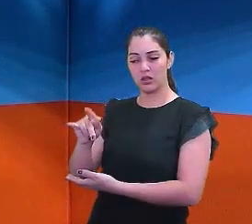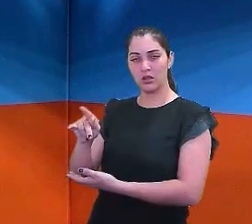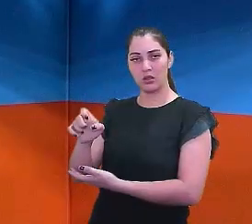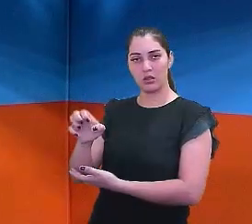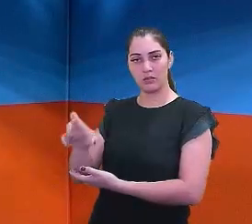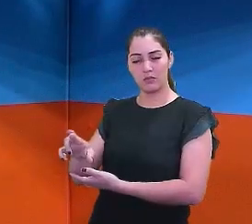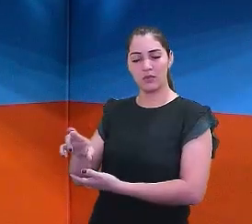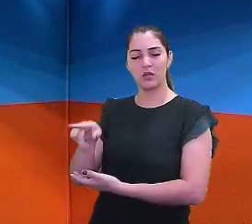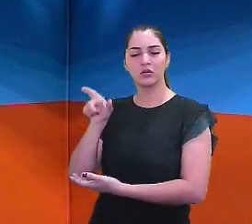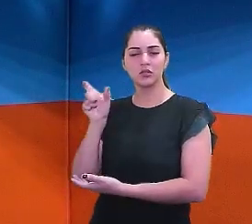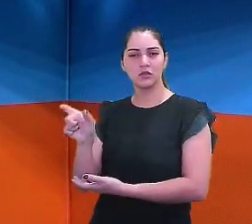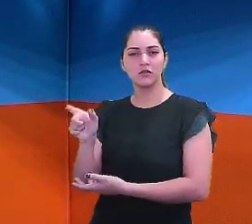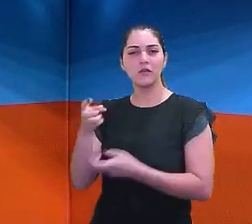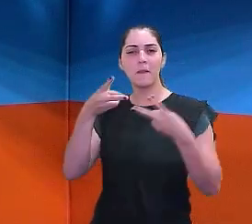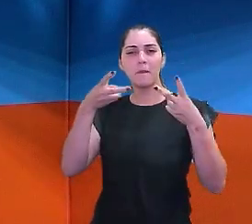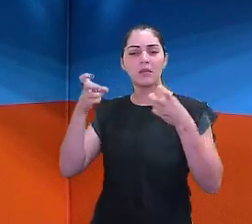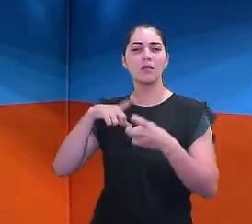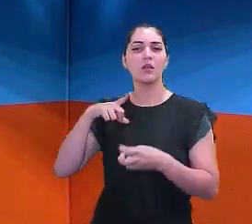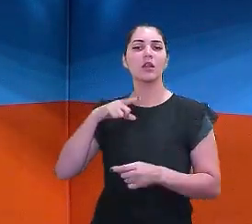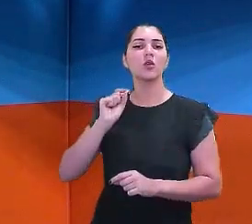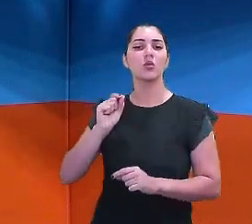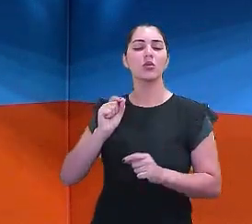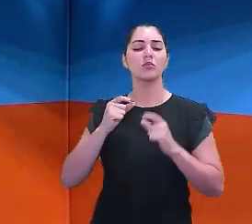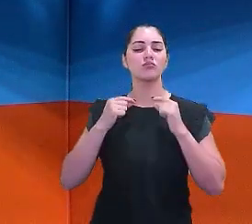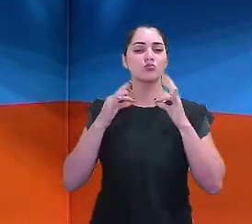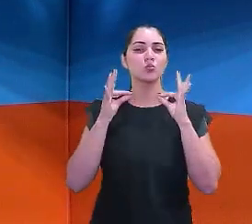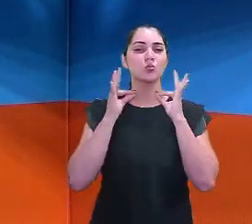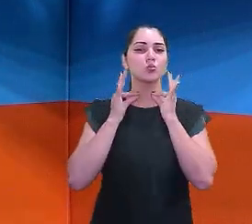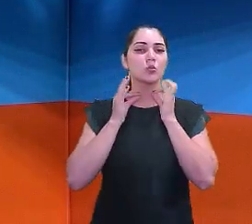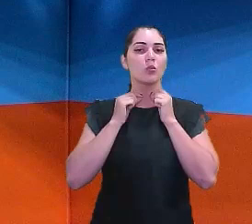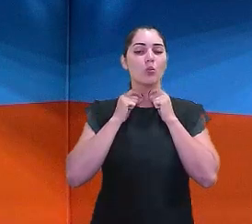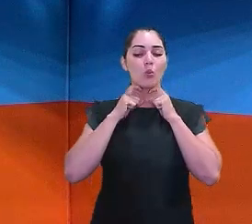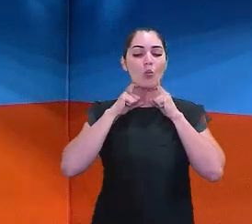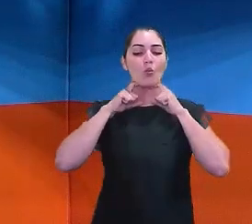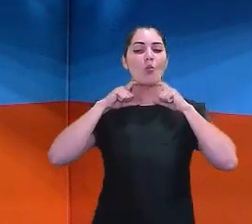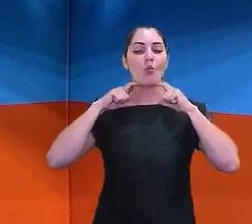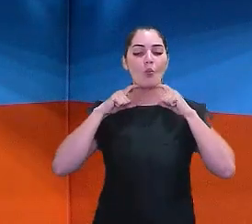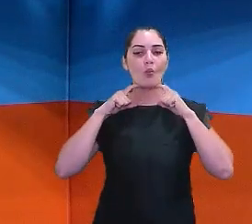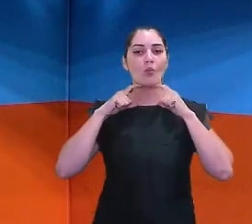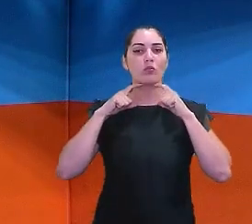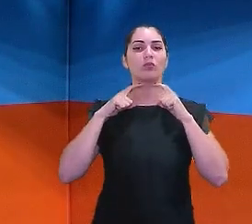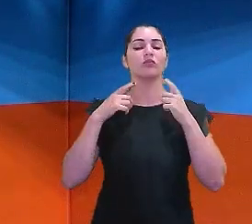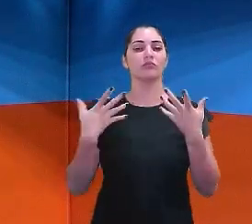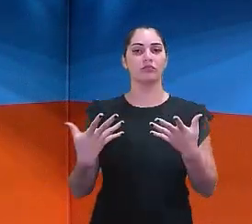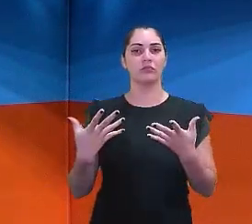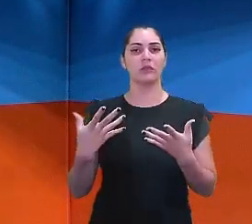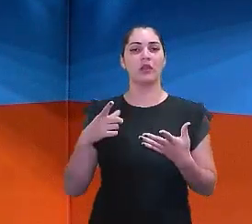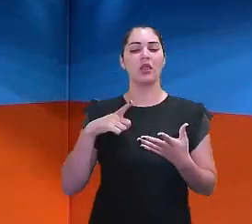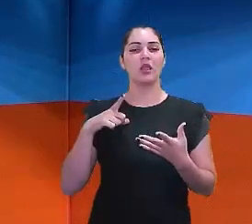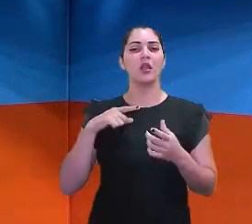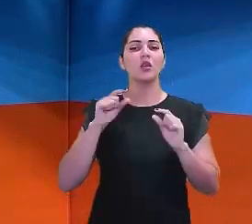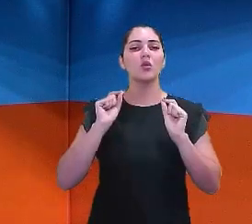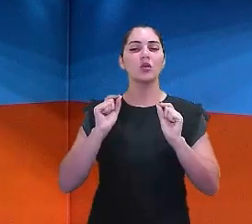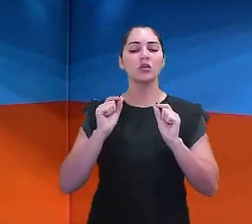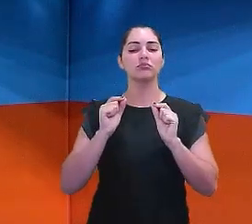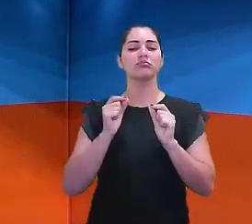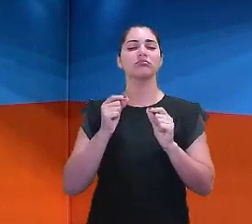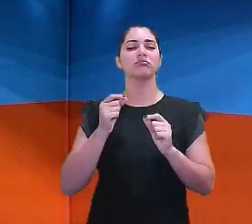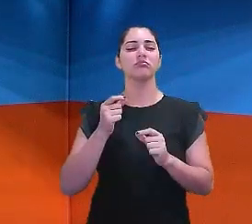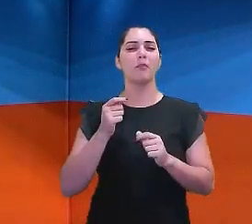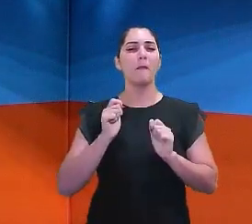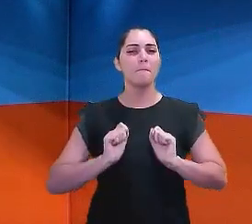está dizendo, né? Você vai perceber que vai ter o quê? Uma tireoide aumentada. Por quê? Vai ter uma hipertrofia e uma